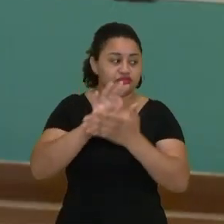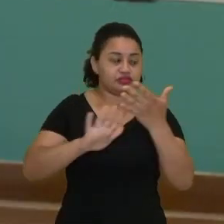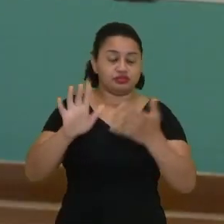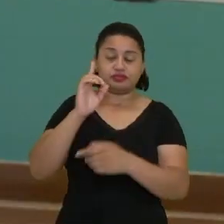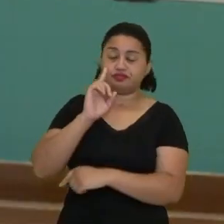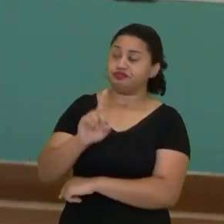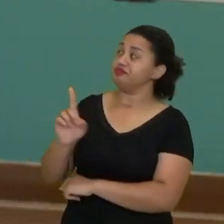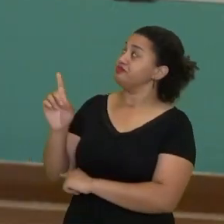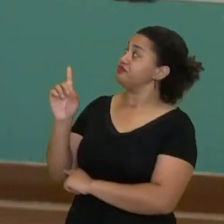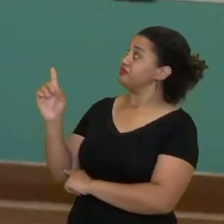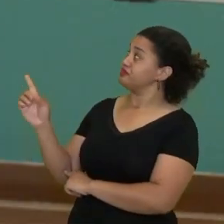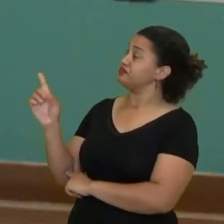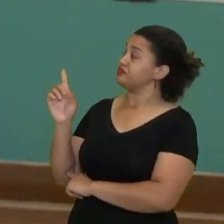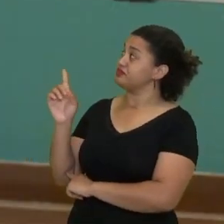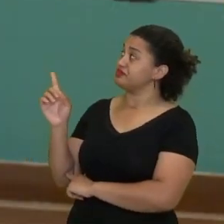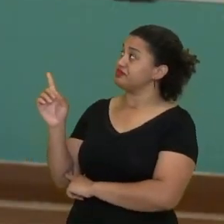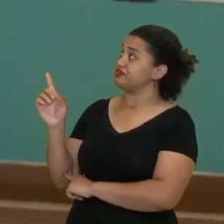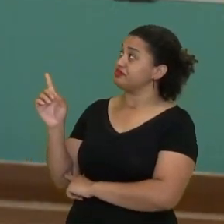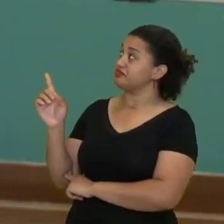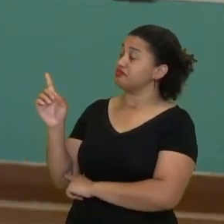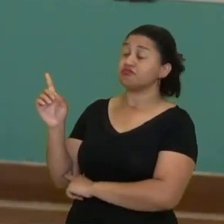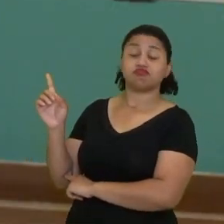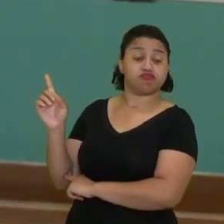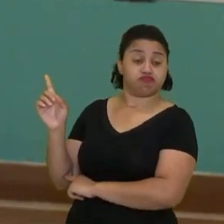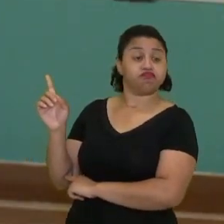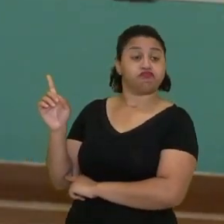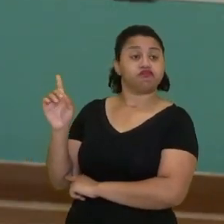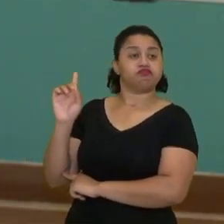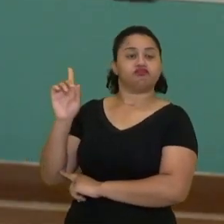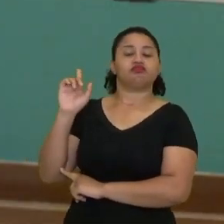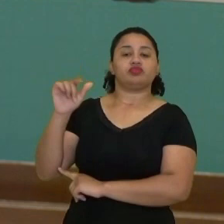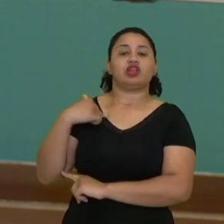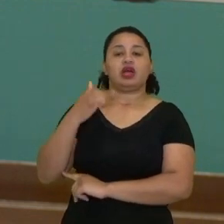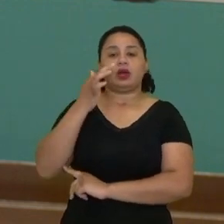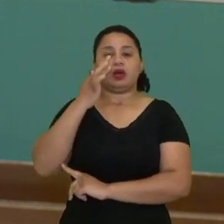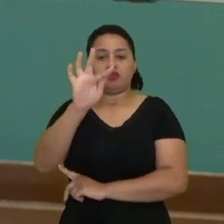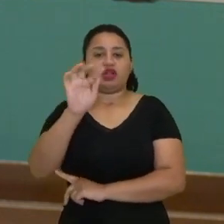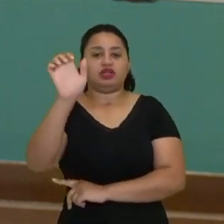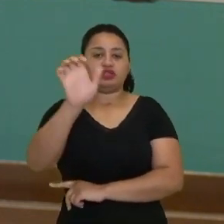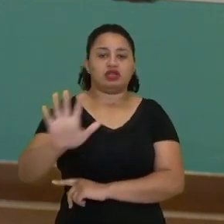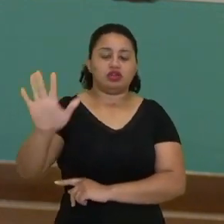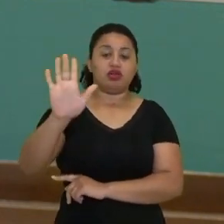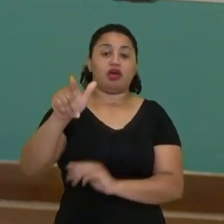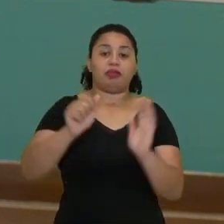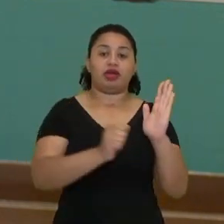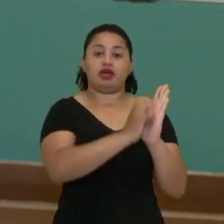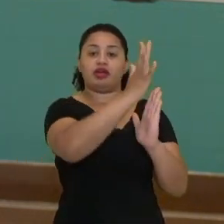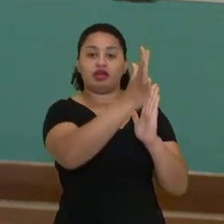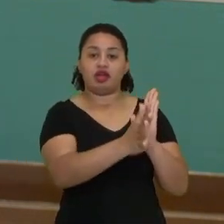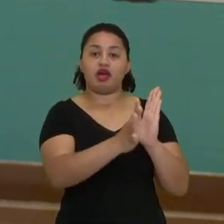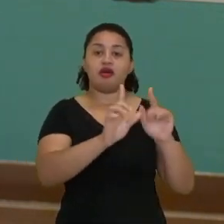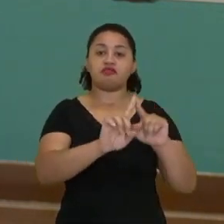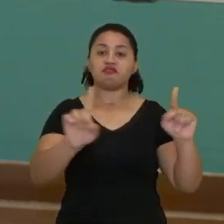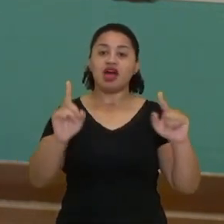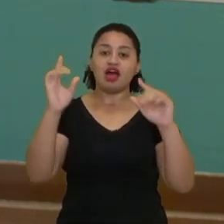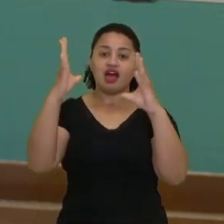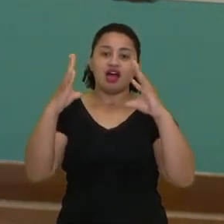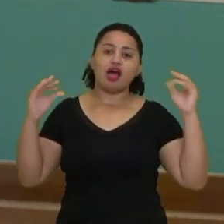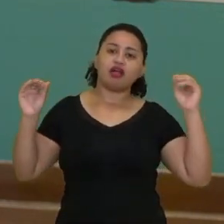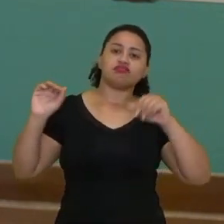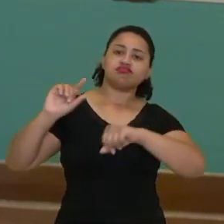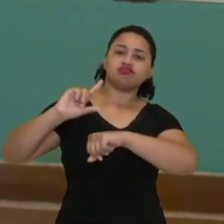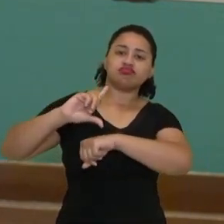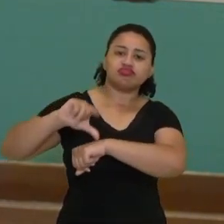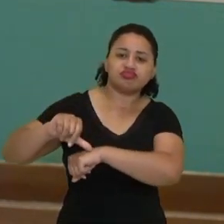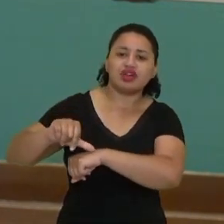França e na Europa como um todo era mais o impressionismo que estava no auge, a Holanda ainda estava tardio. Eles